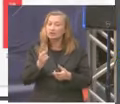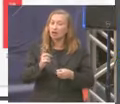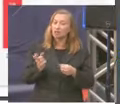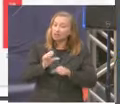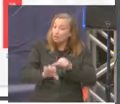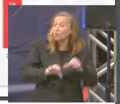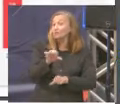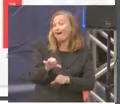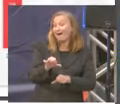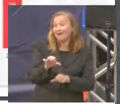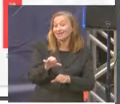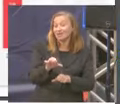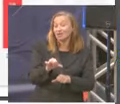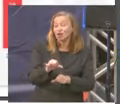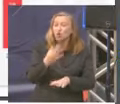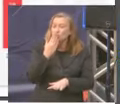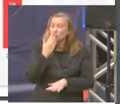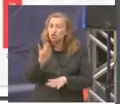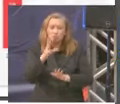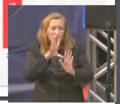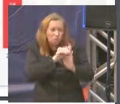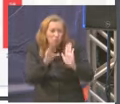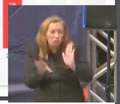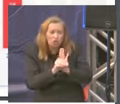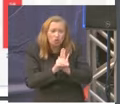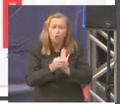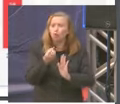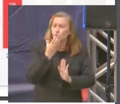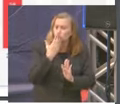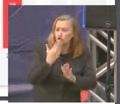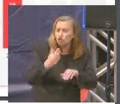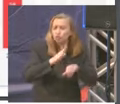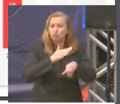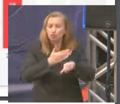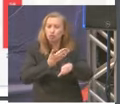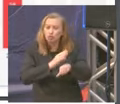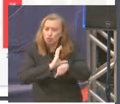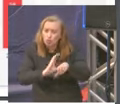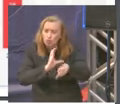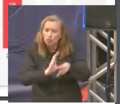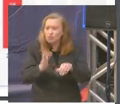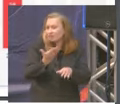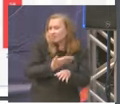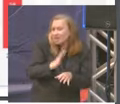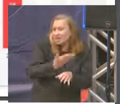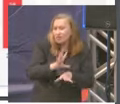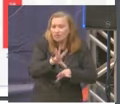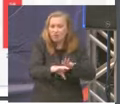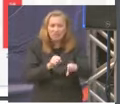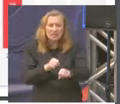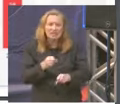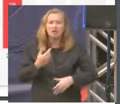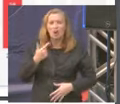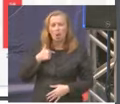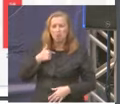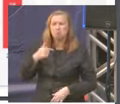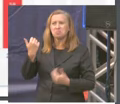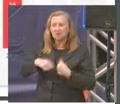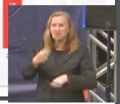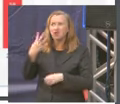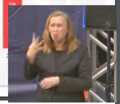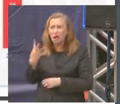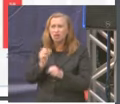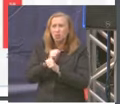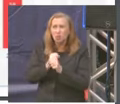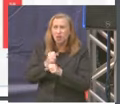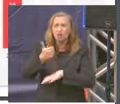mudar o tipo de conteúdo, o tipo de curso, o tipo de treinamento, o tipo de formação. Será que eu preciso de 4 anos para fazer uma